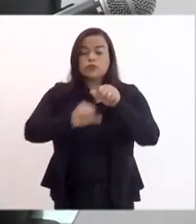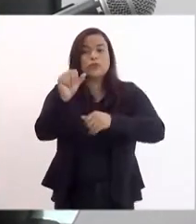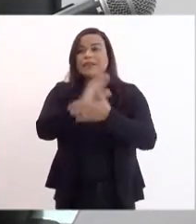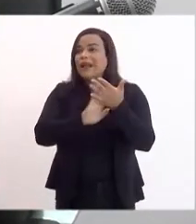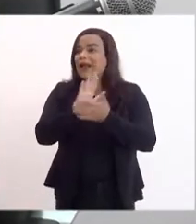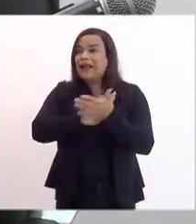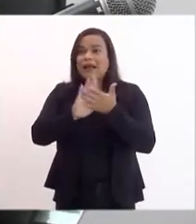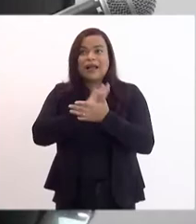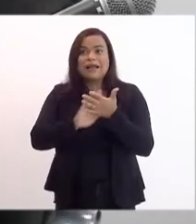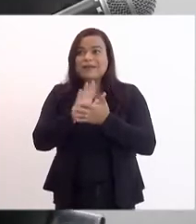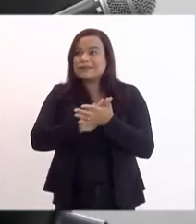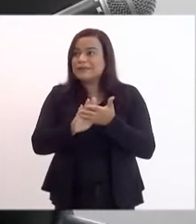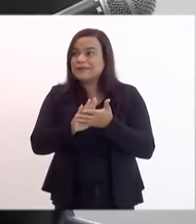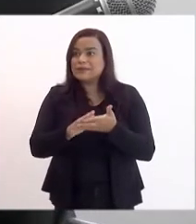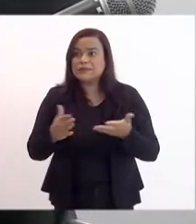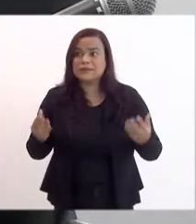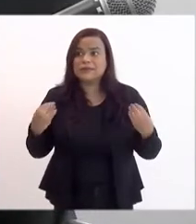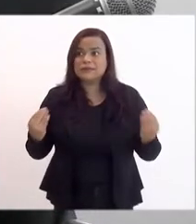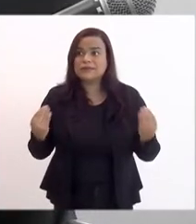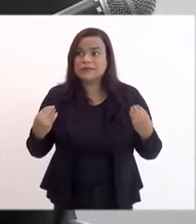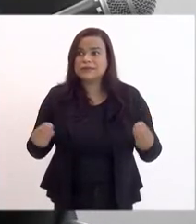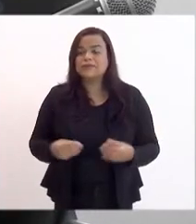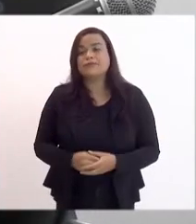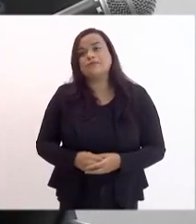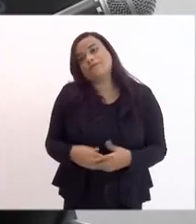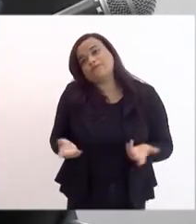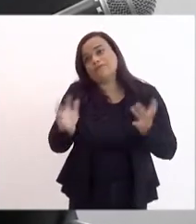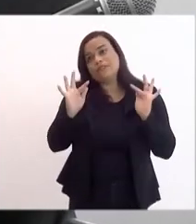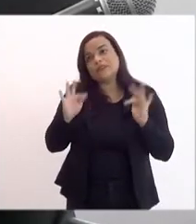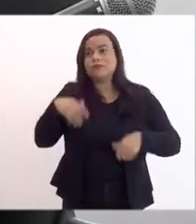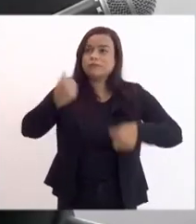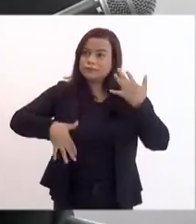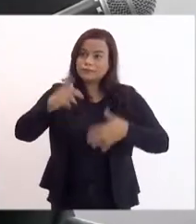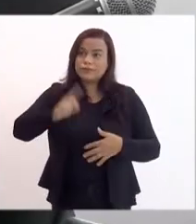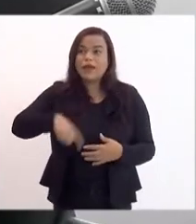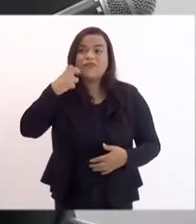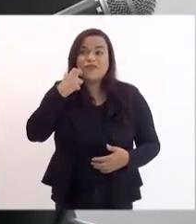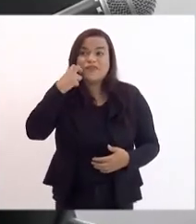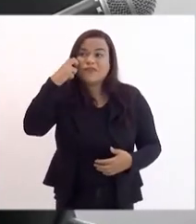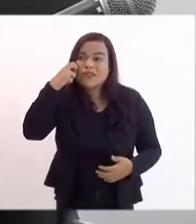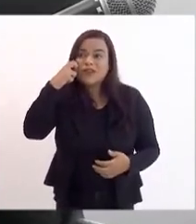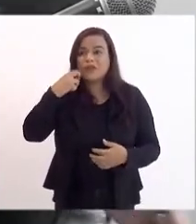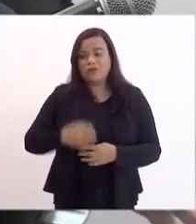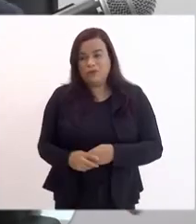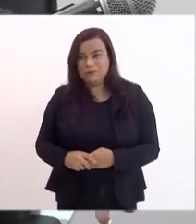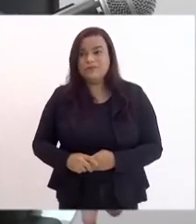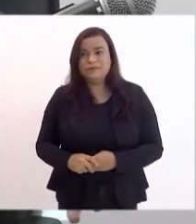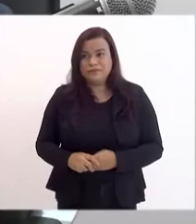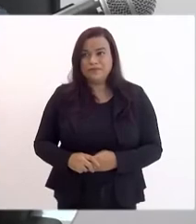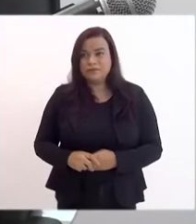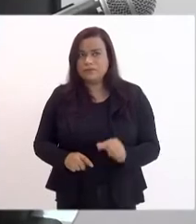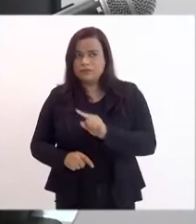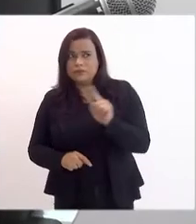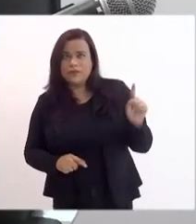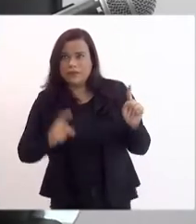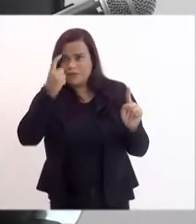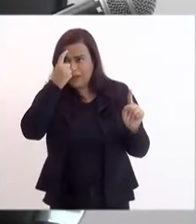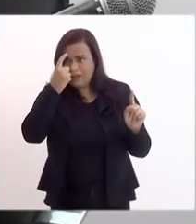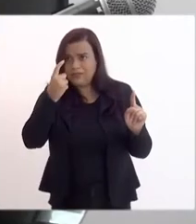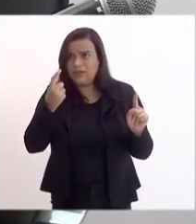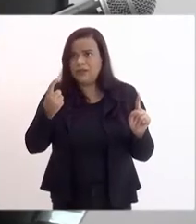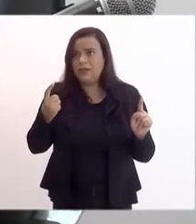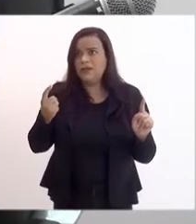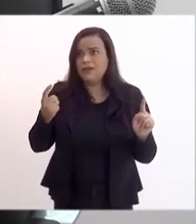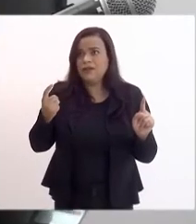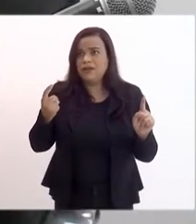matéria inteira. Mas, enfim... Encerro a minha fala dizendo, é uma vergonha. E se pensam que, com isso, não